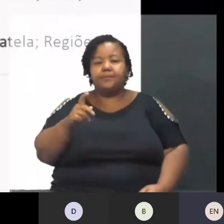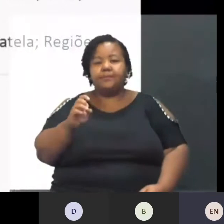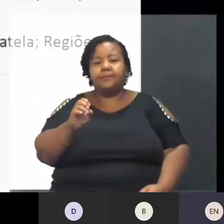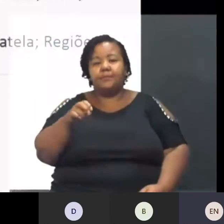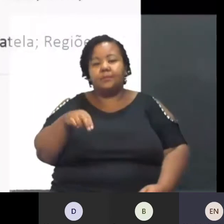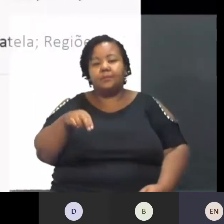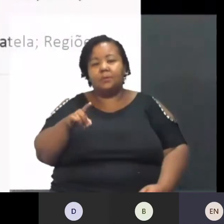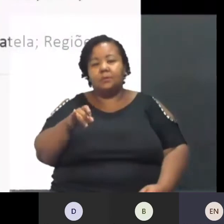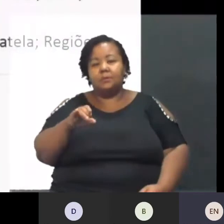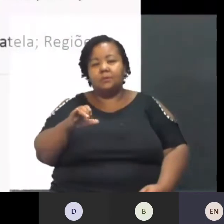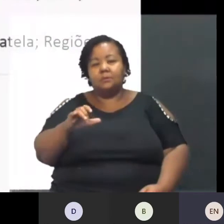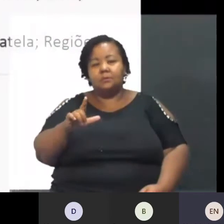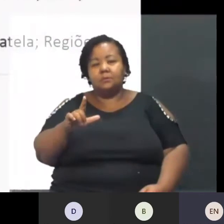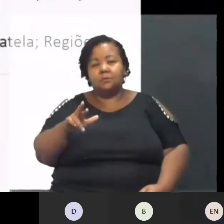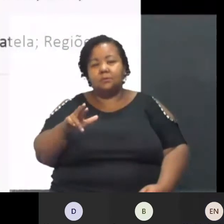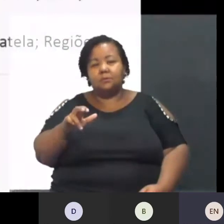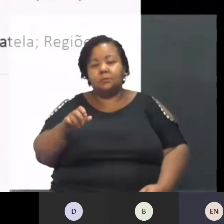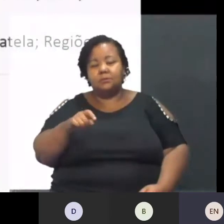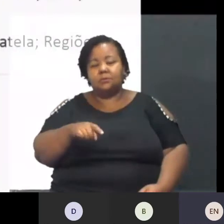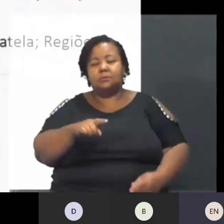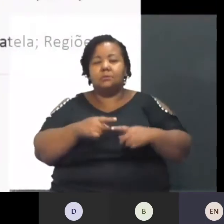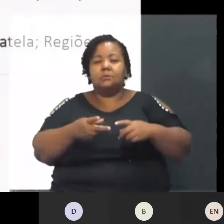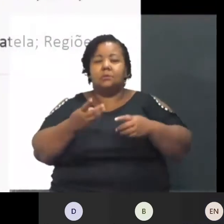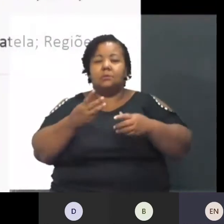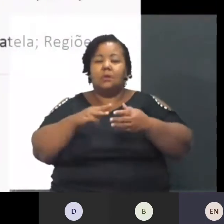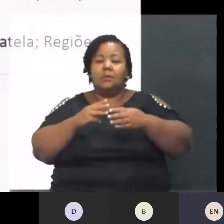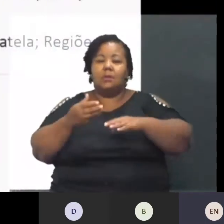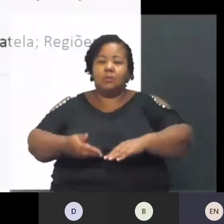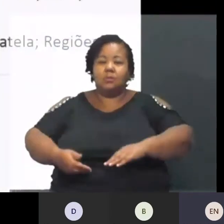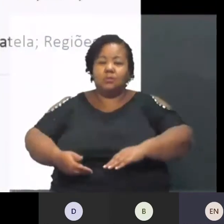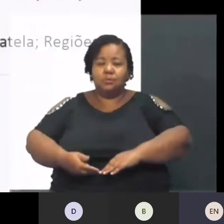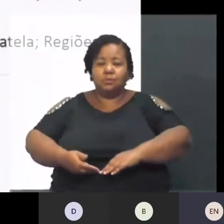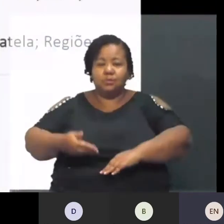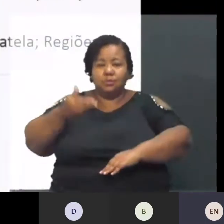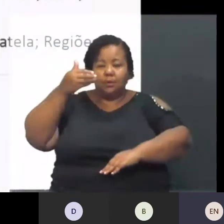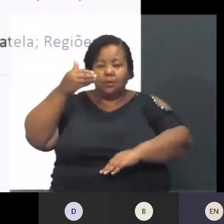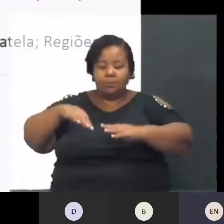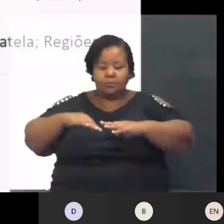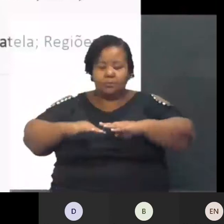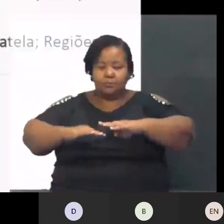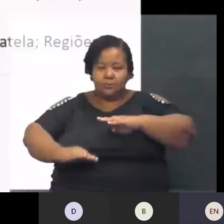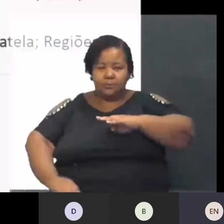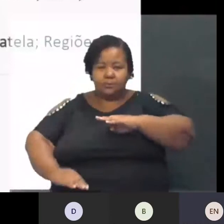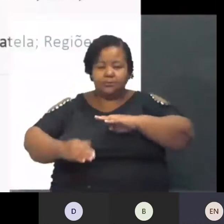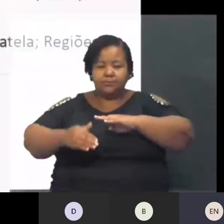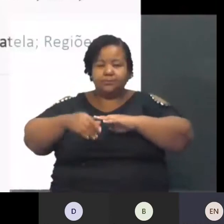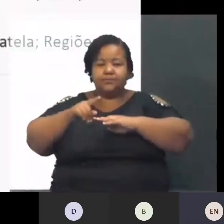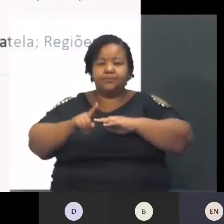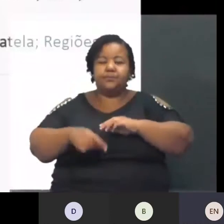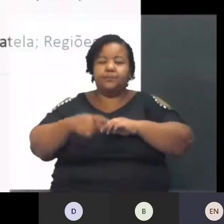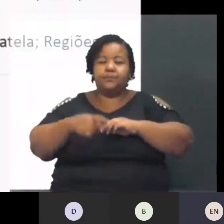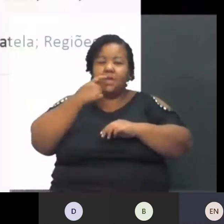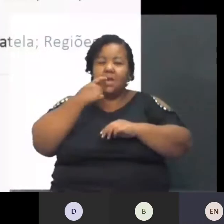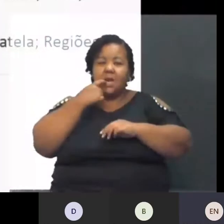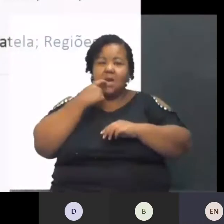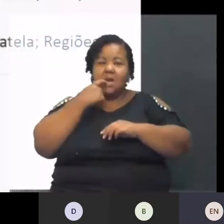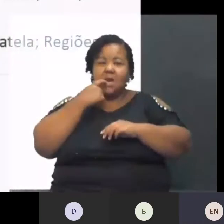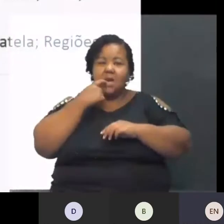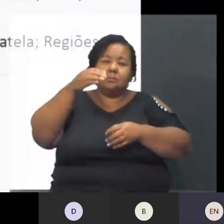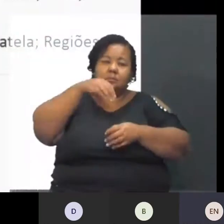ele é separado em membro superior e membro inferior. Quais são os ossos que compõem